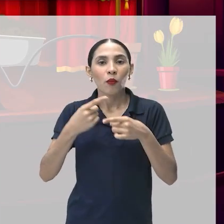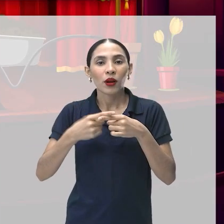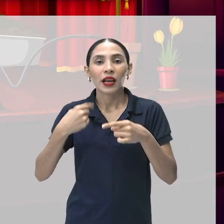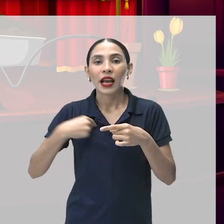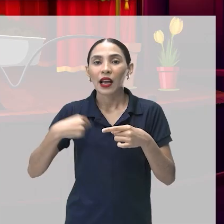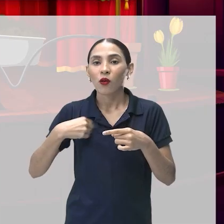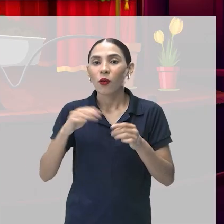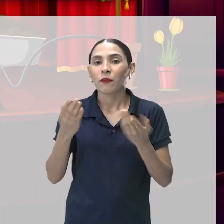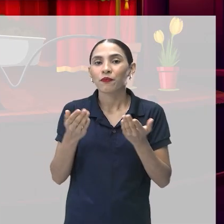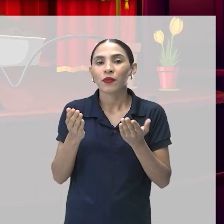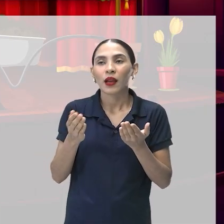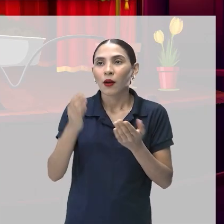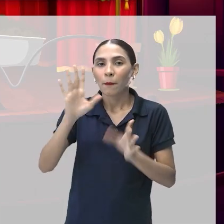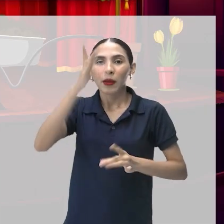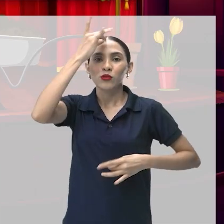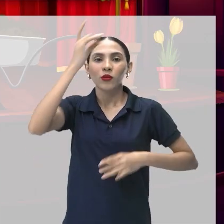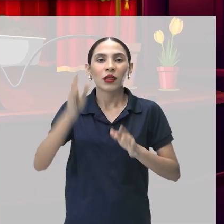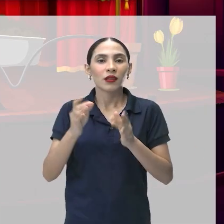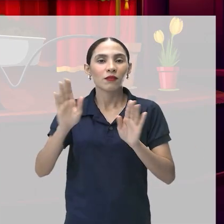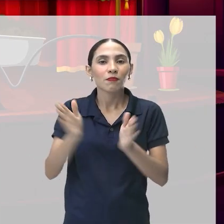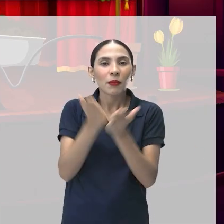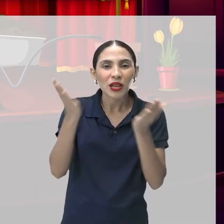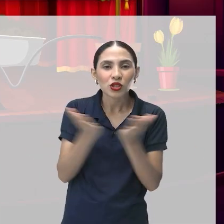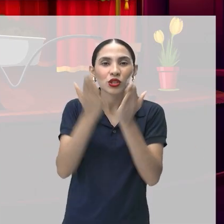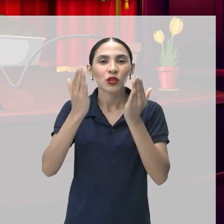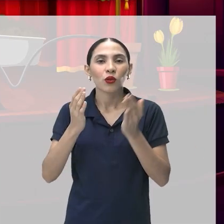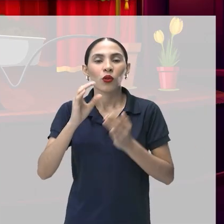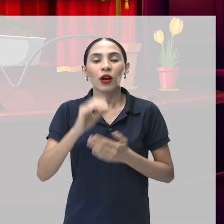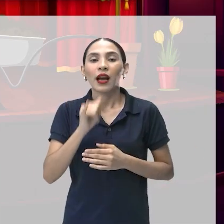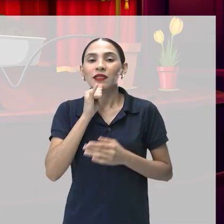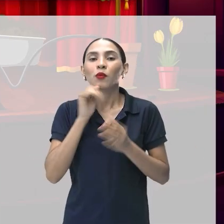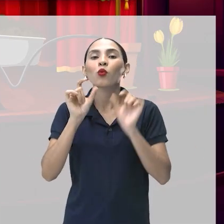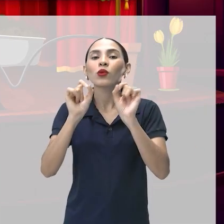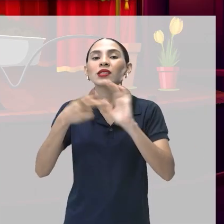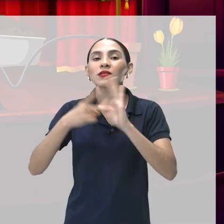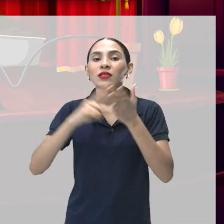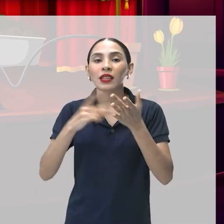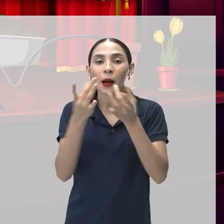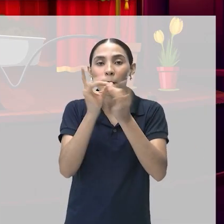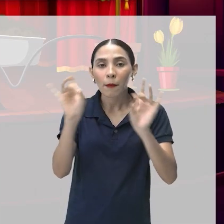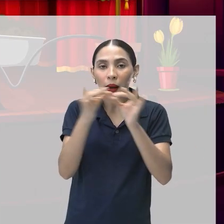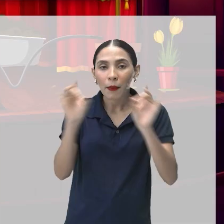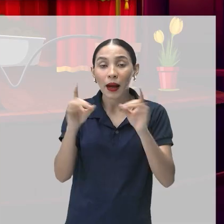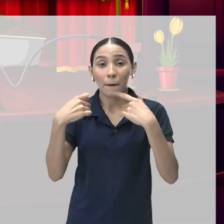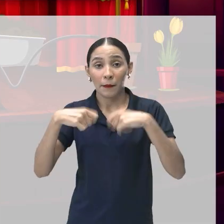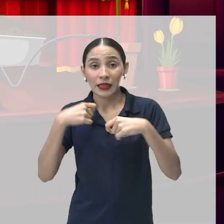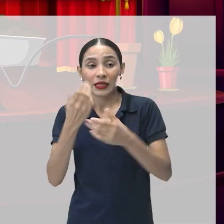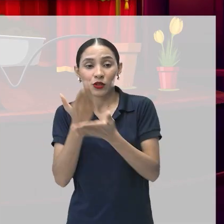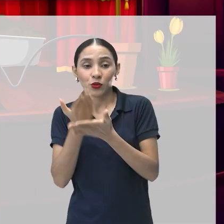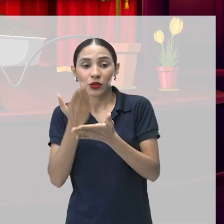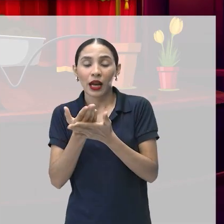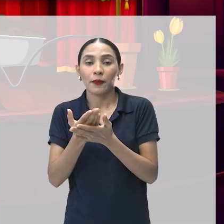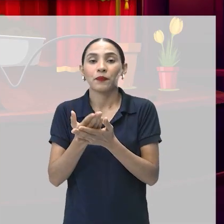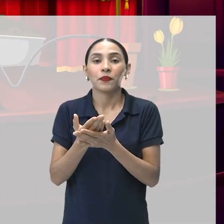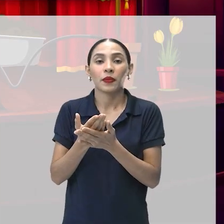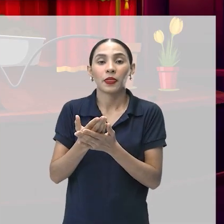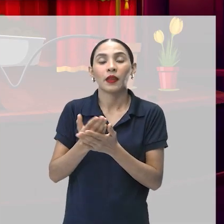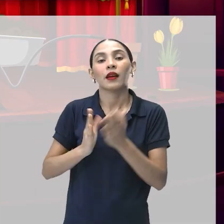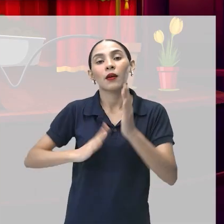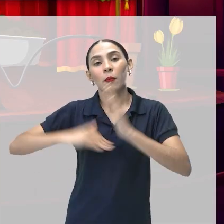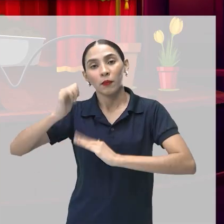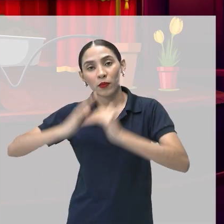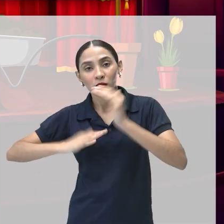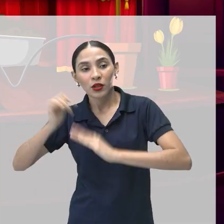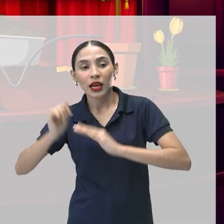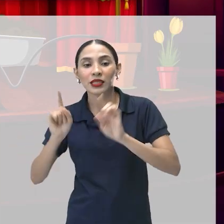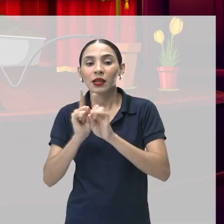ser um mendigo, então eu fui fazer uma oficina. O que é oficina? É estar próximo desses personagens na vida real e saber